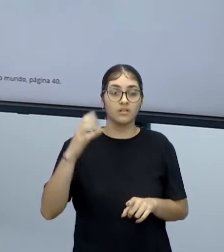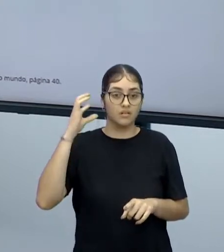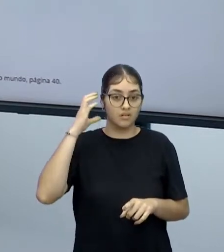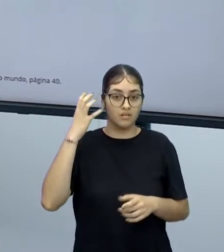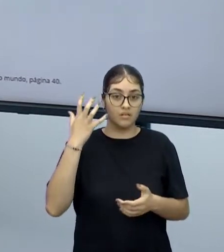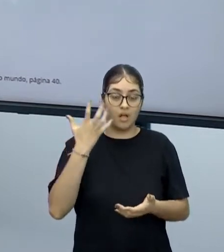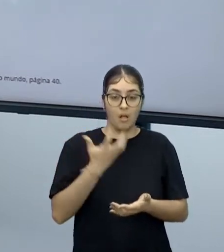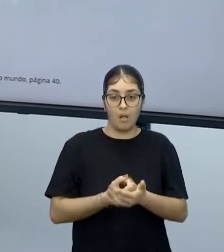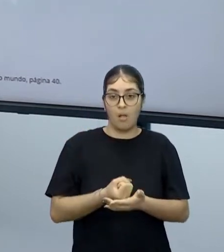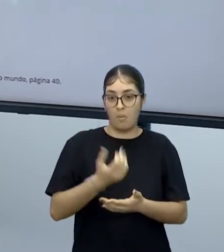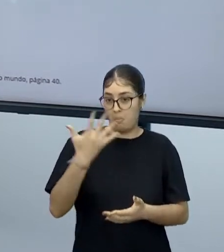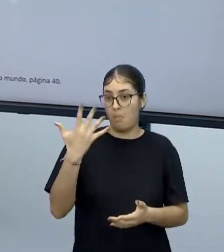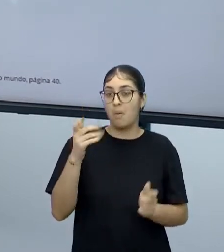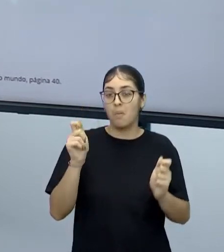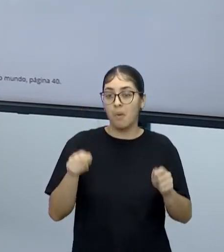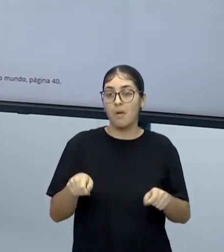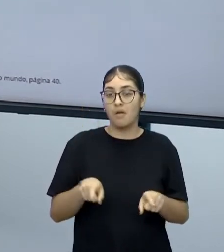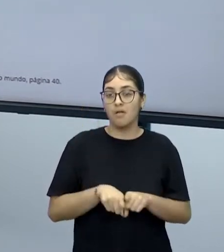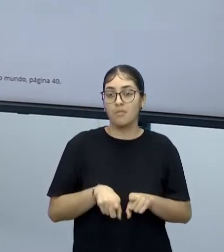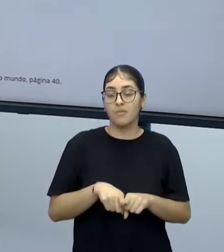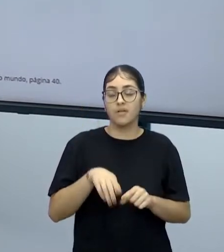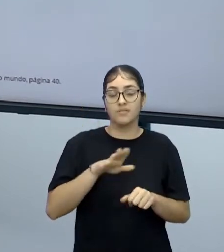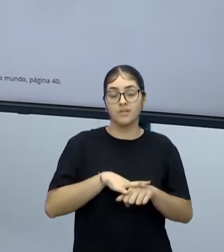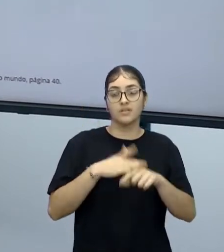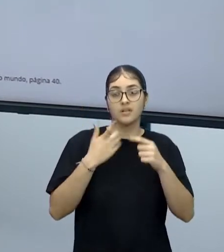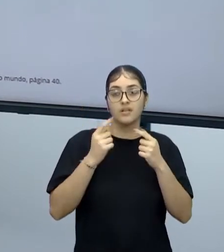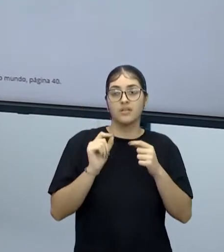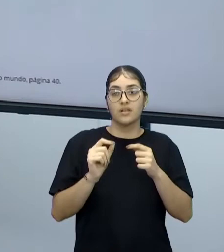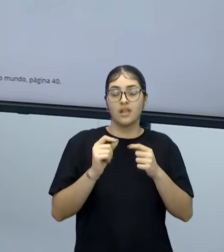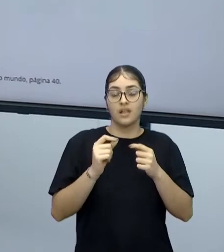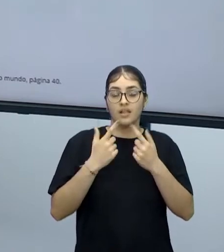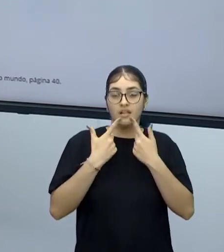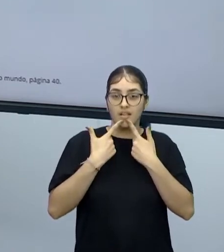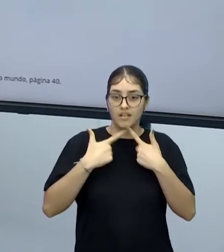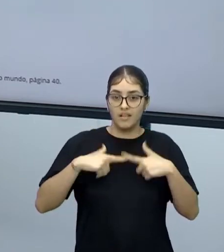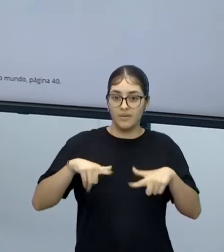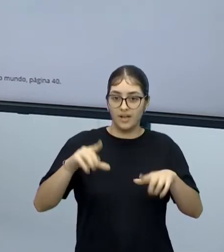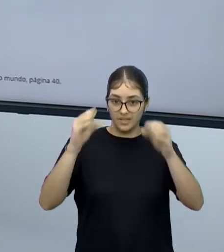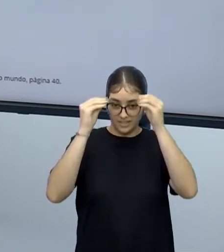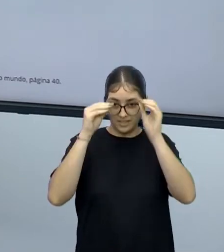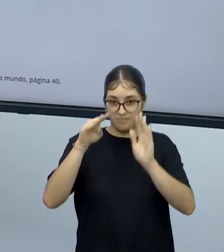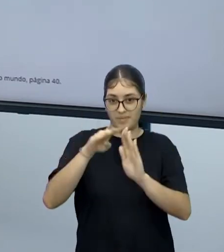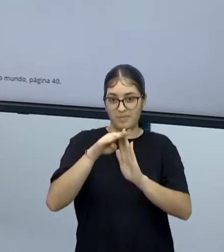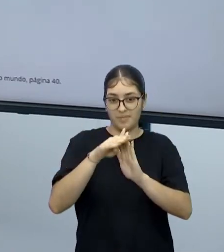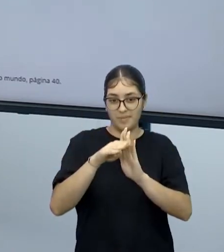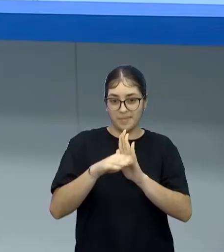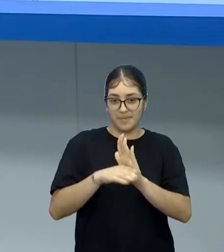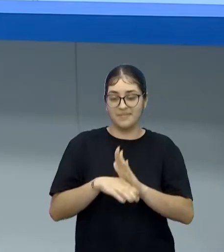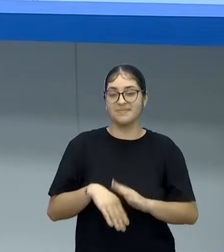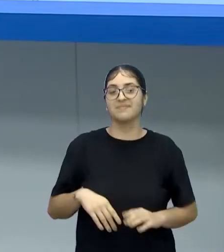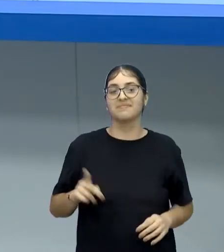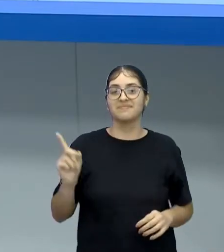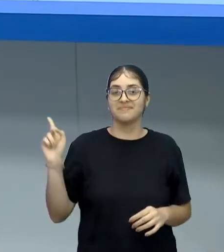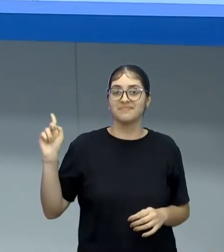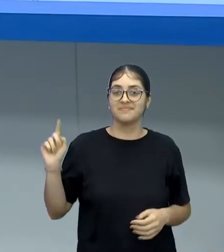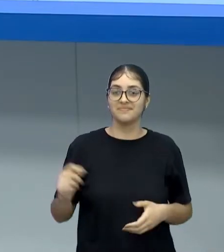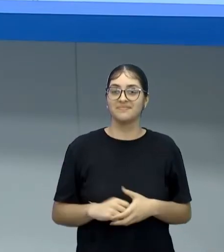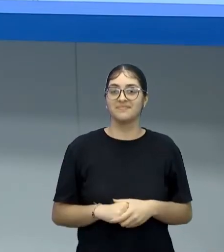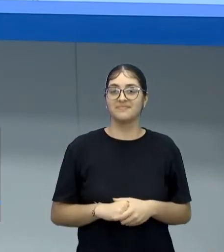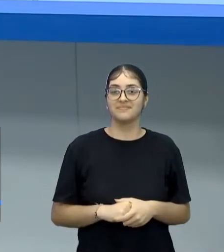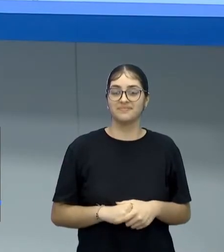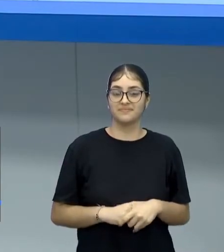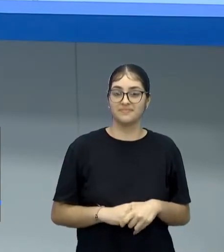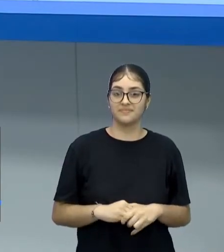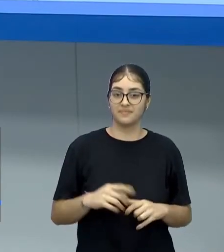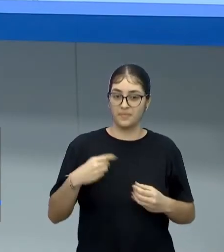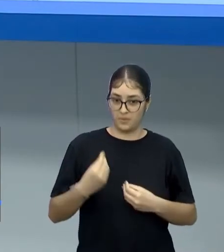Você pode fazer um podcast para falar da linguagem de programação. Como que você faria? Você utilizaria vídeo mesmo?